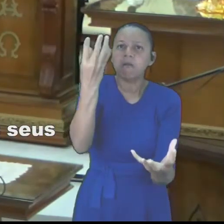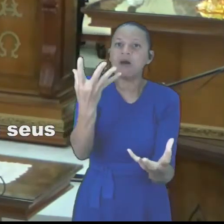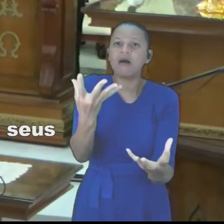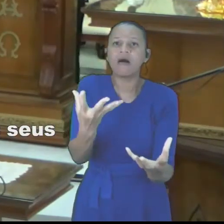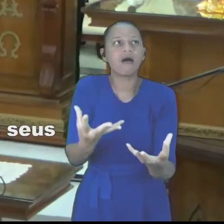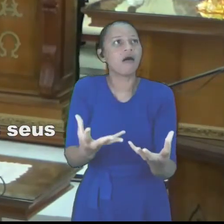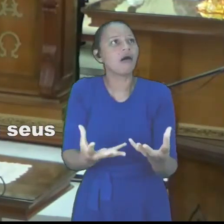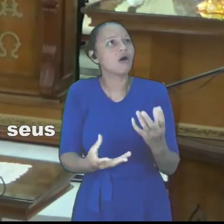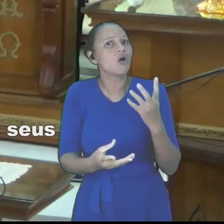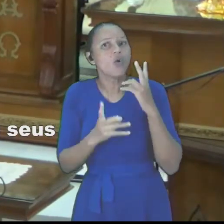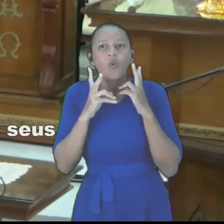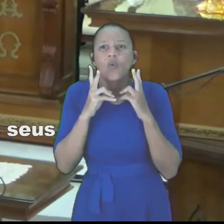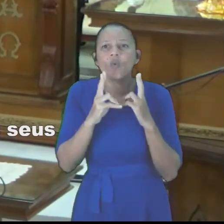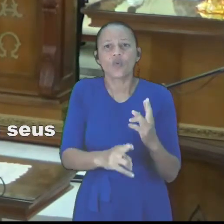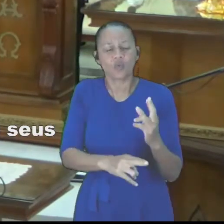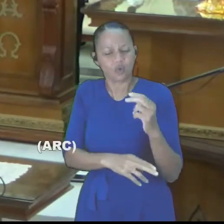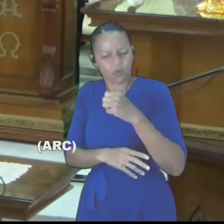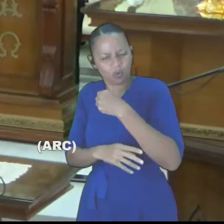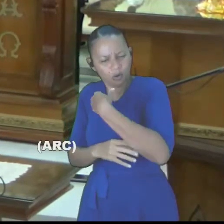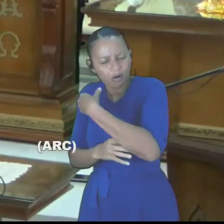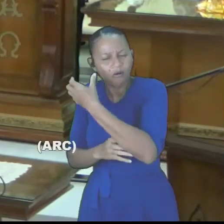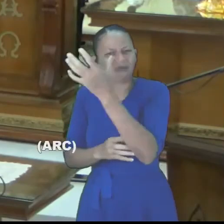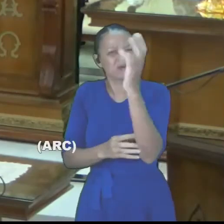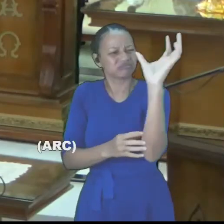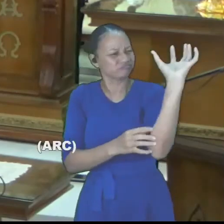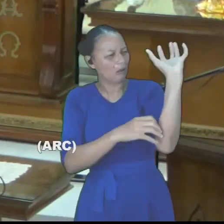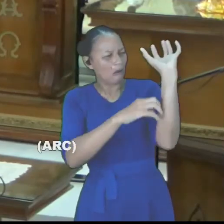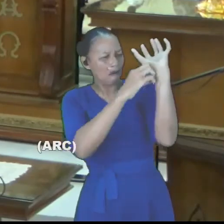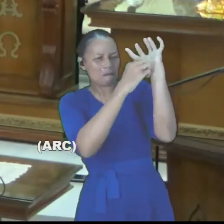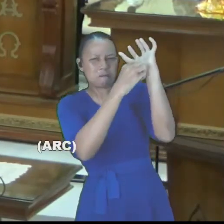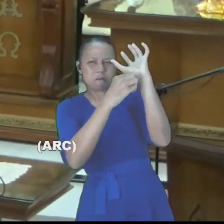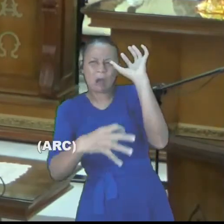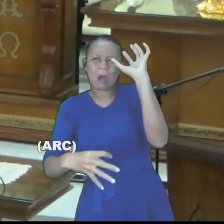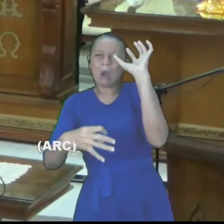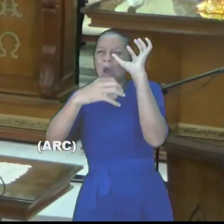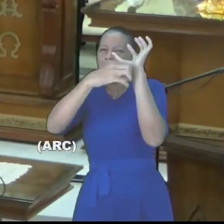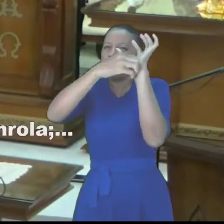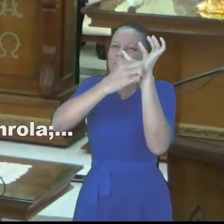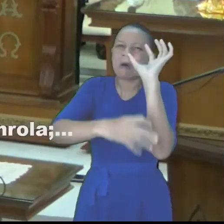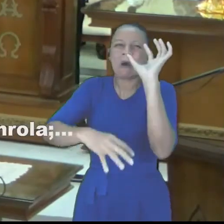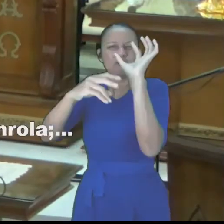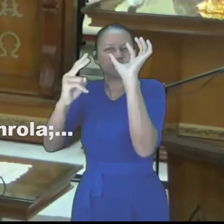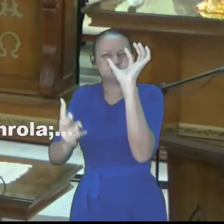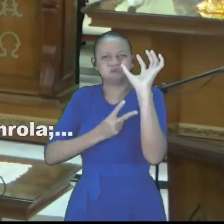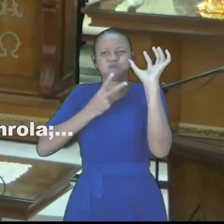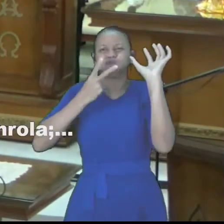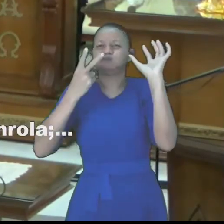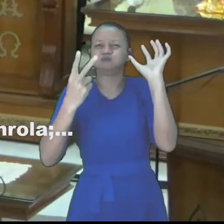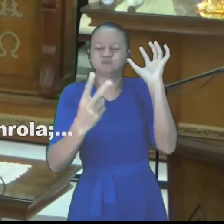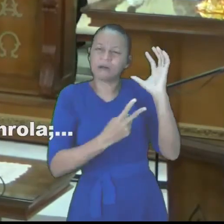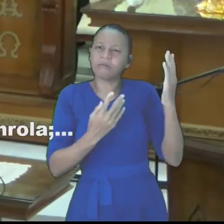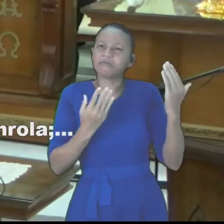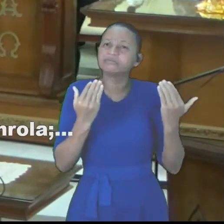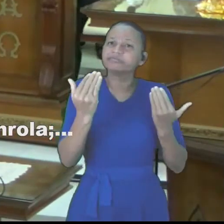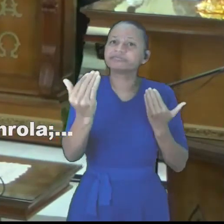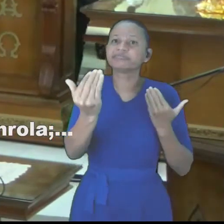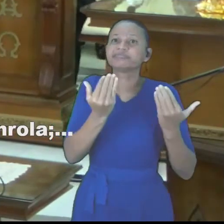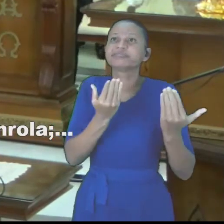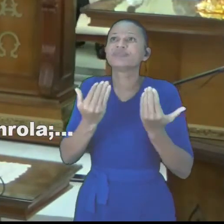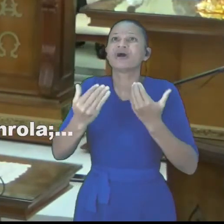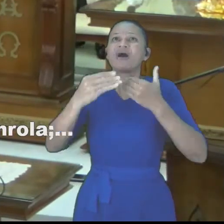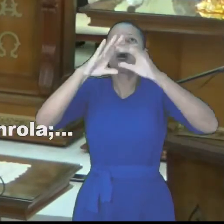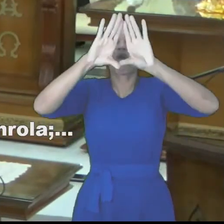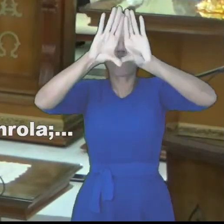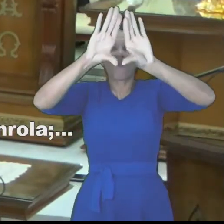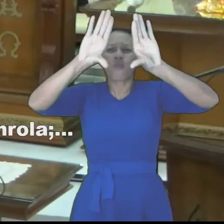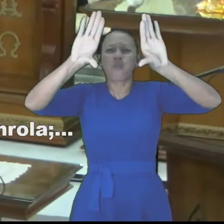os seus figos verdes, abalada por um vento forte. E o céu retirou-se